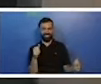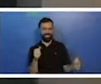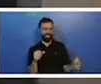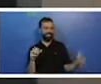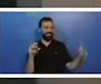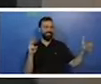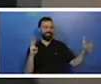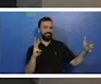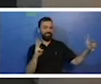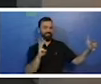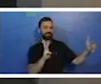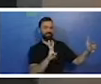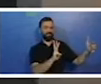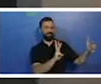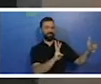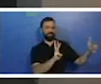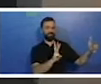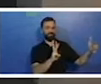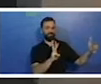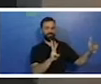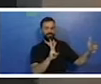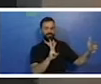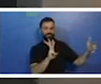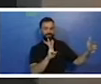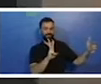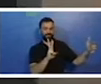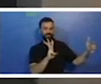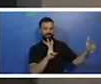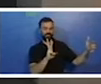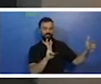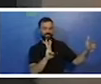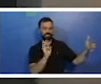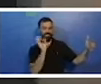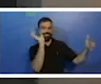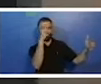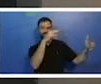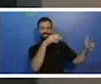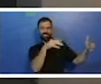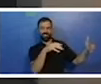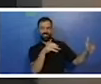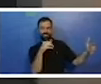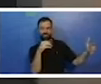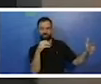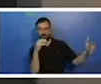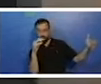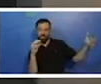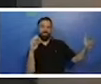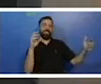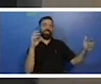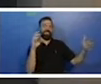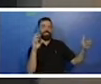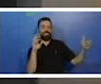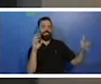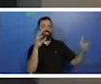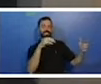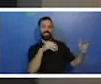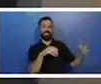sim lá é mesmo Hortência aí ó ó ó